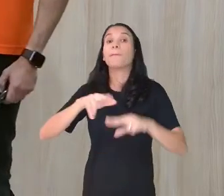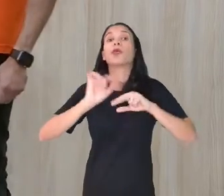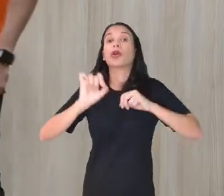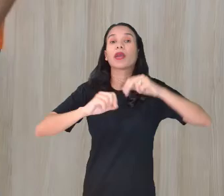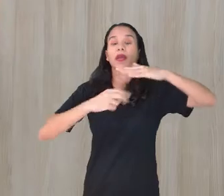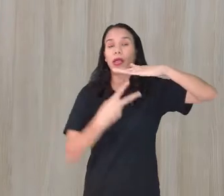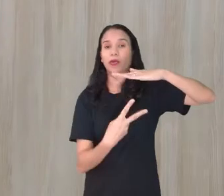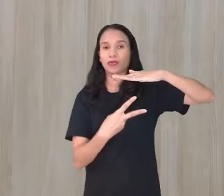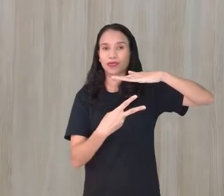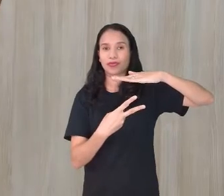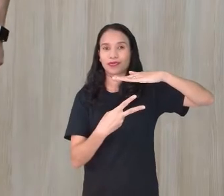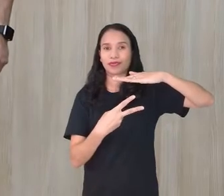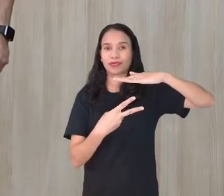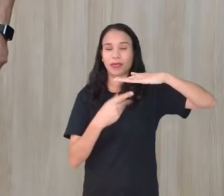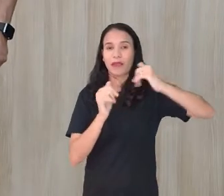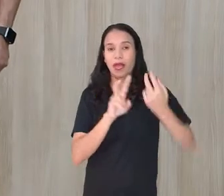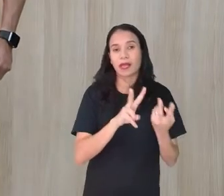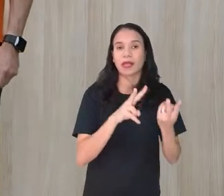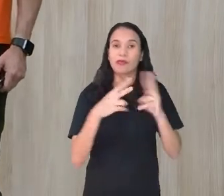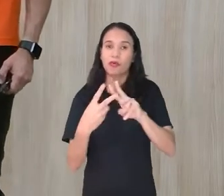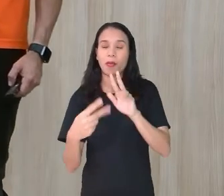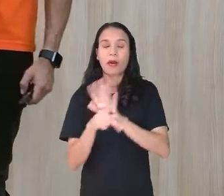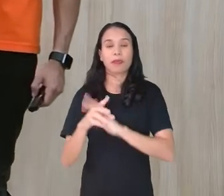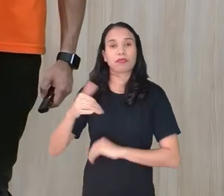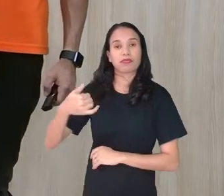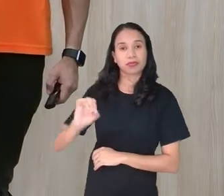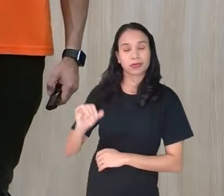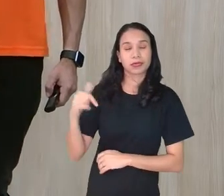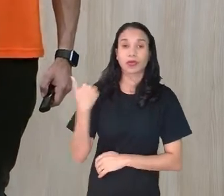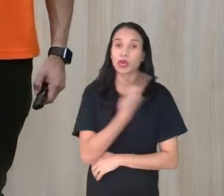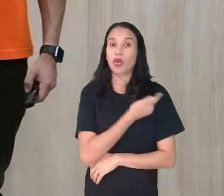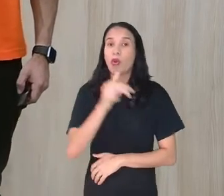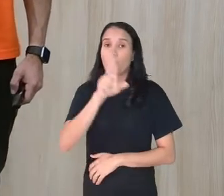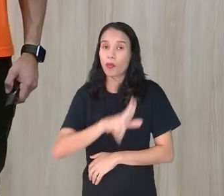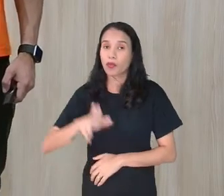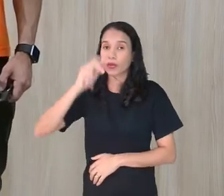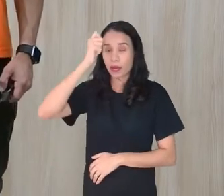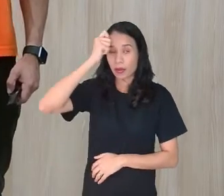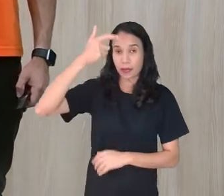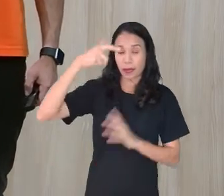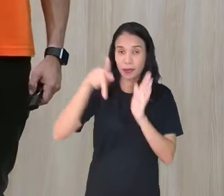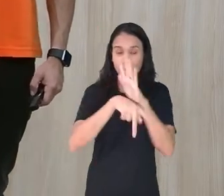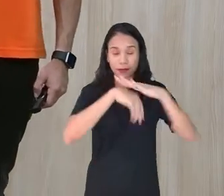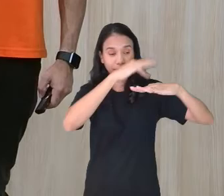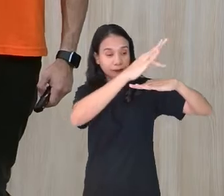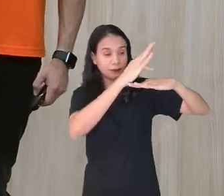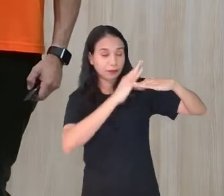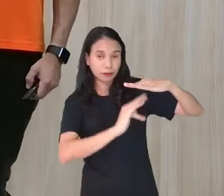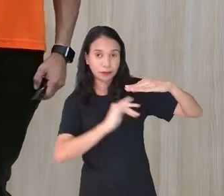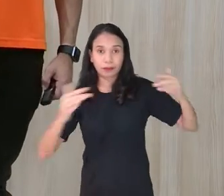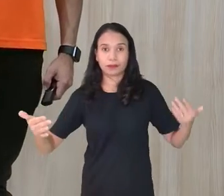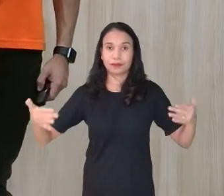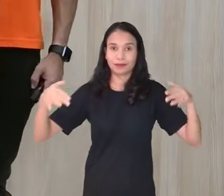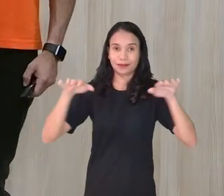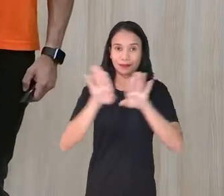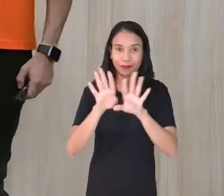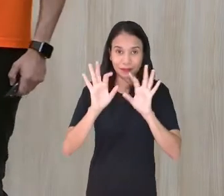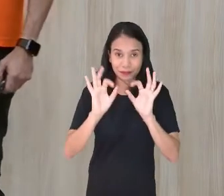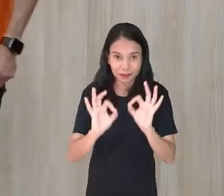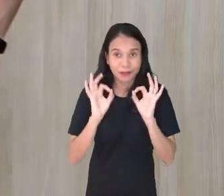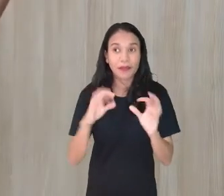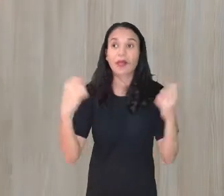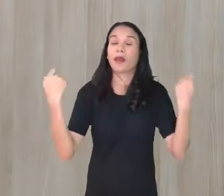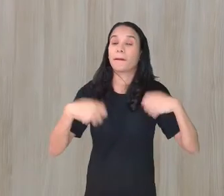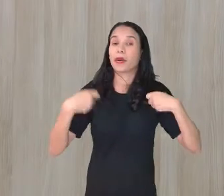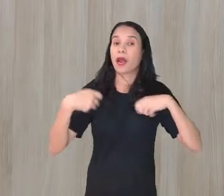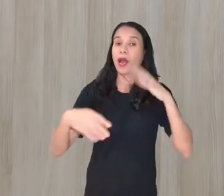numa fração decimal. Para isso, a gente vai utilizar a ideia de frações equivalentes. Então, eu